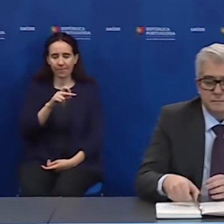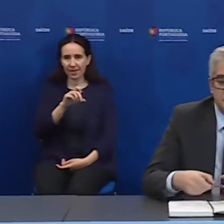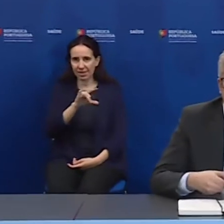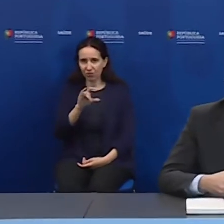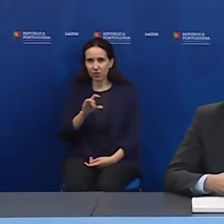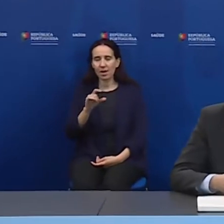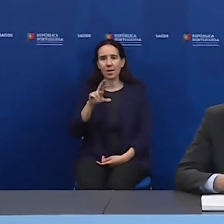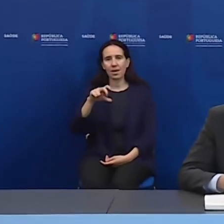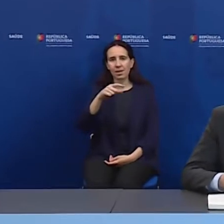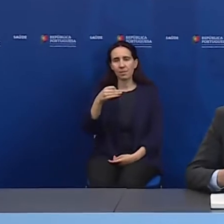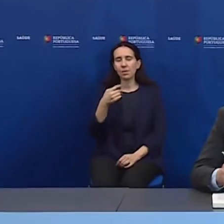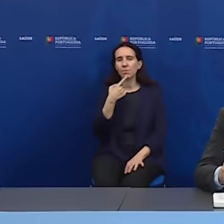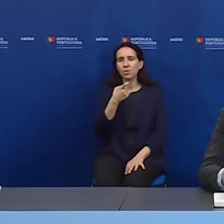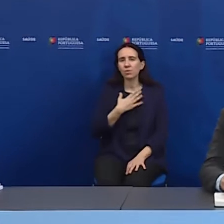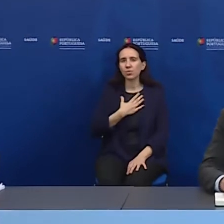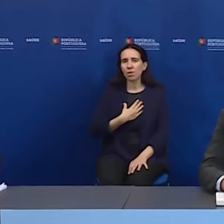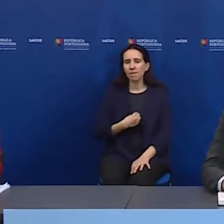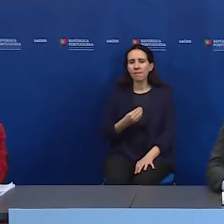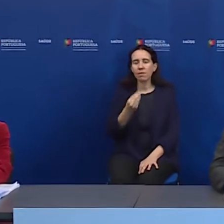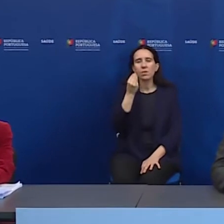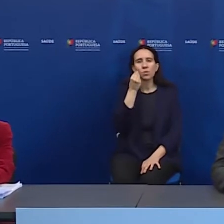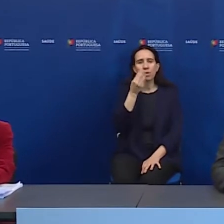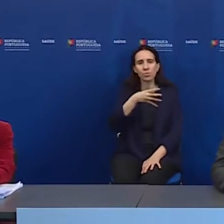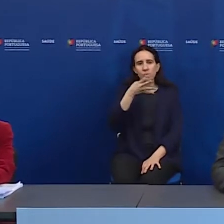Gostava de perguntar como é que se